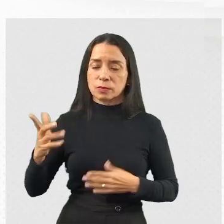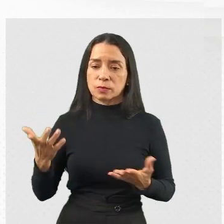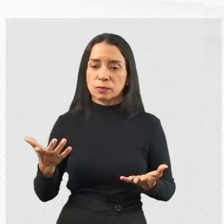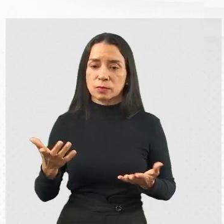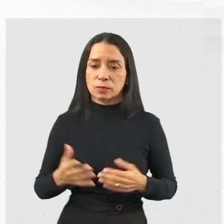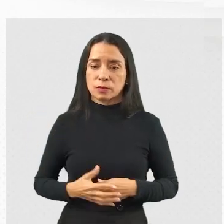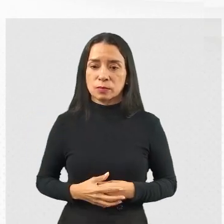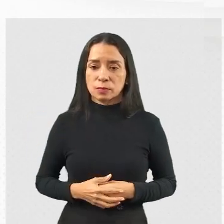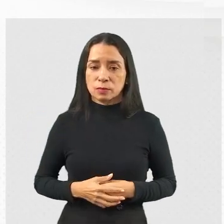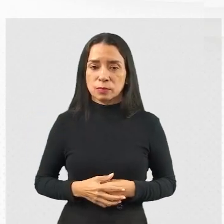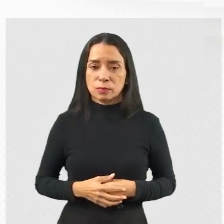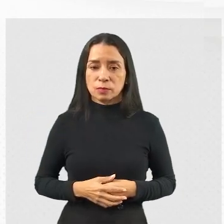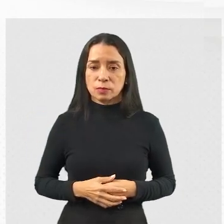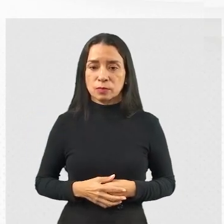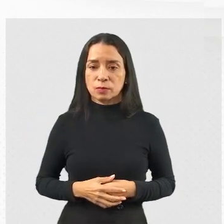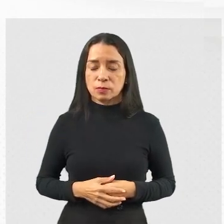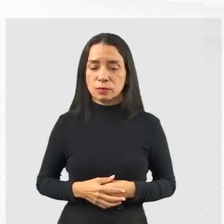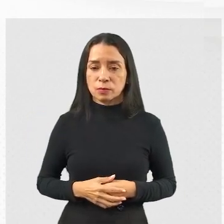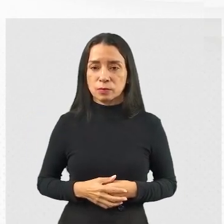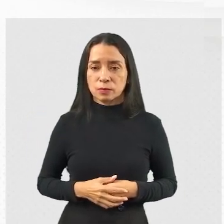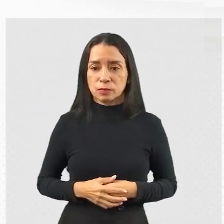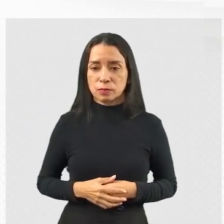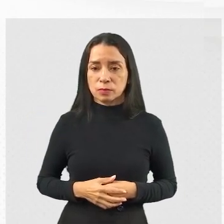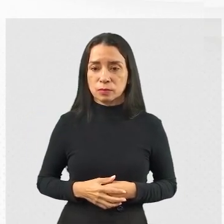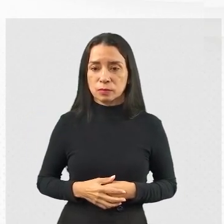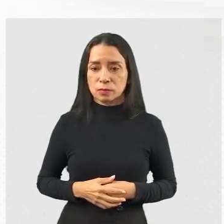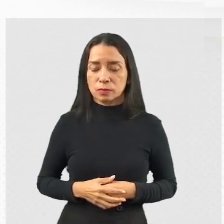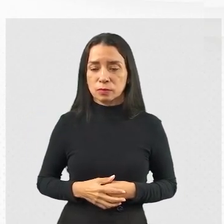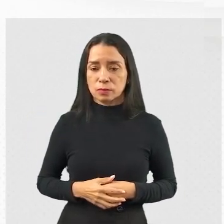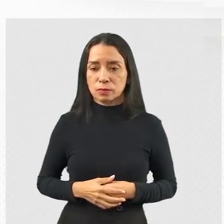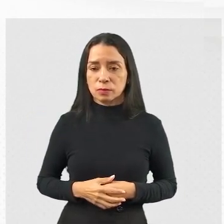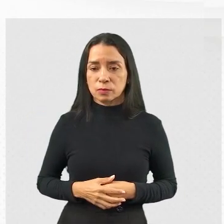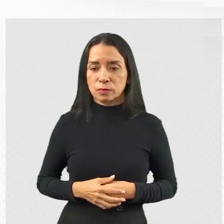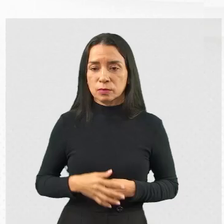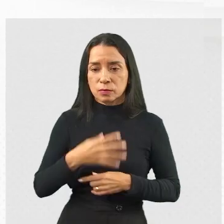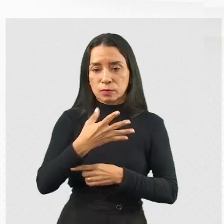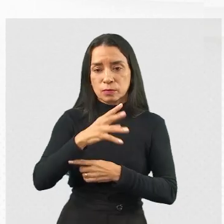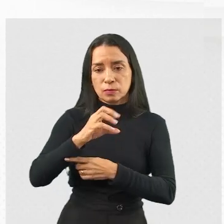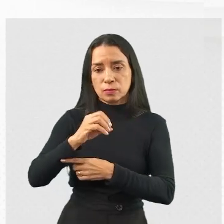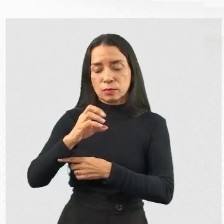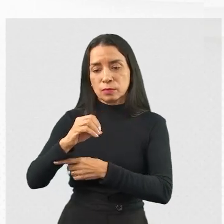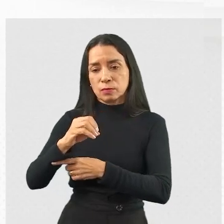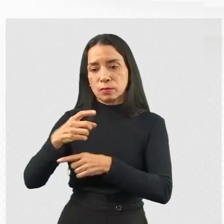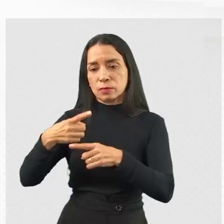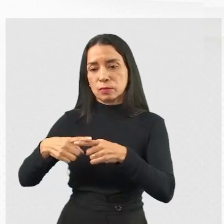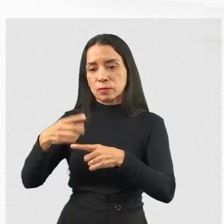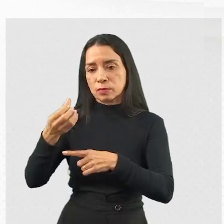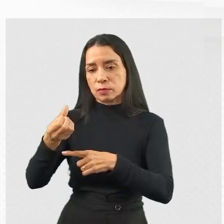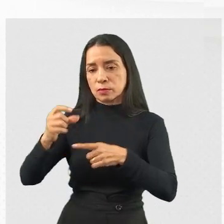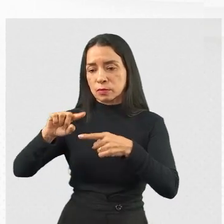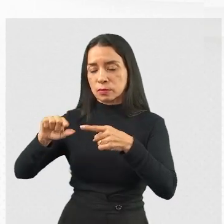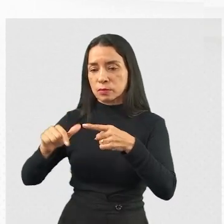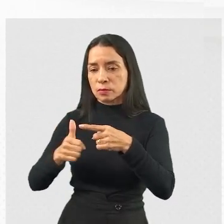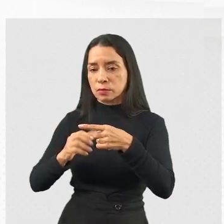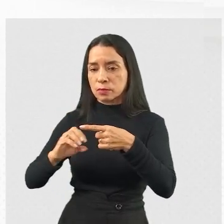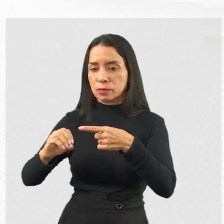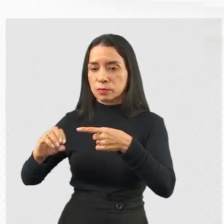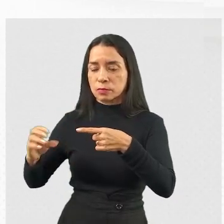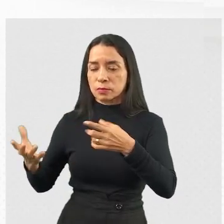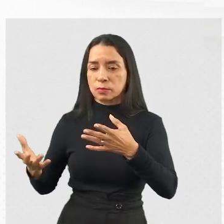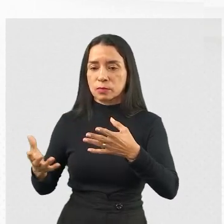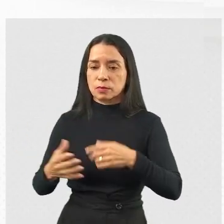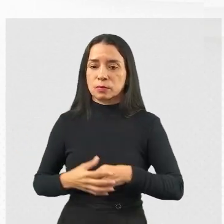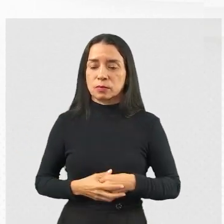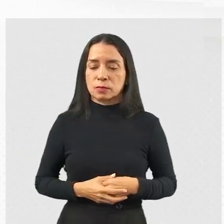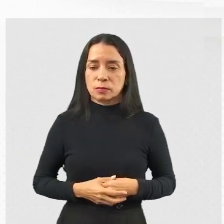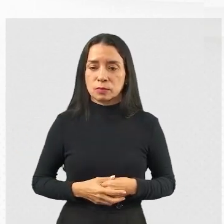400 eu vou multiplicar por 6 sobre 100. Tá? Dá para cortar 2